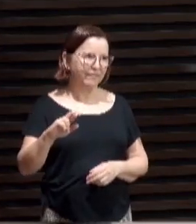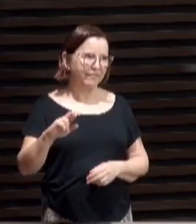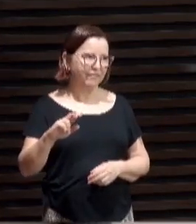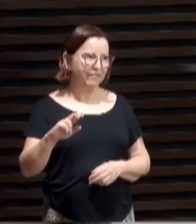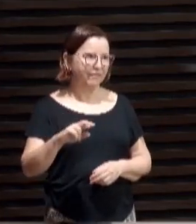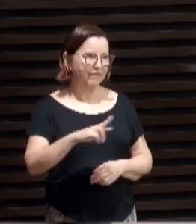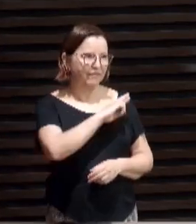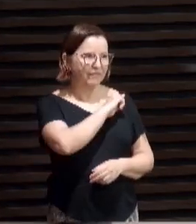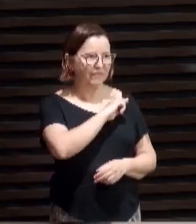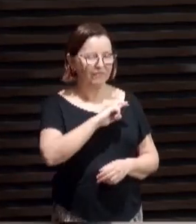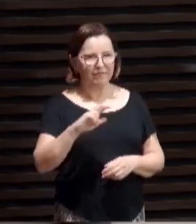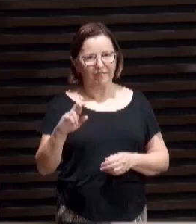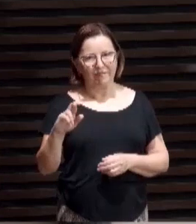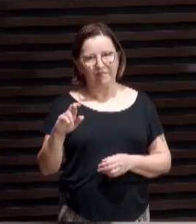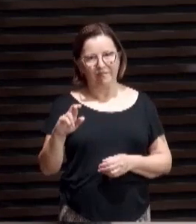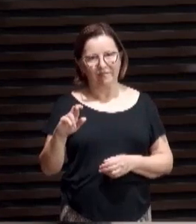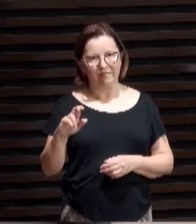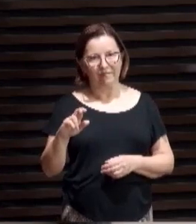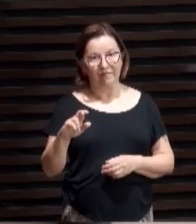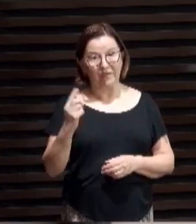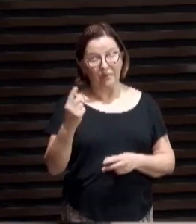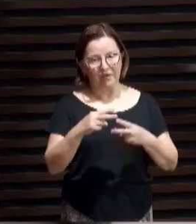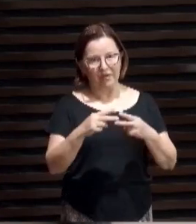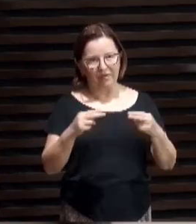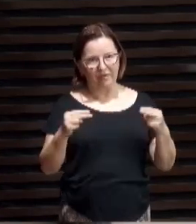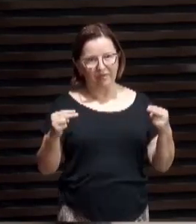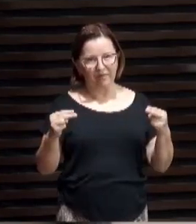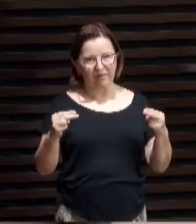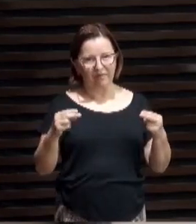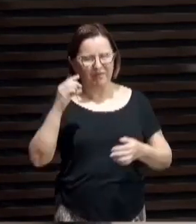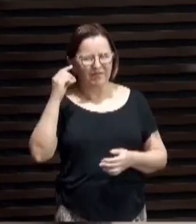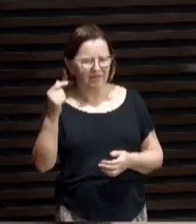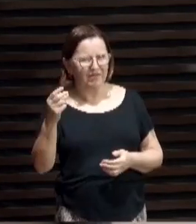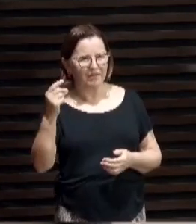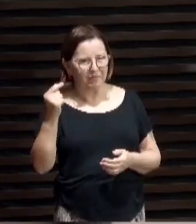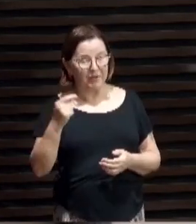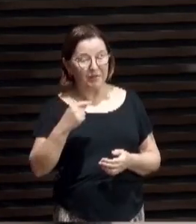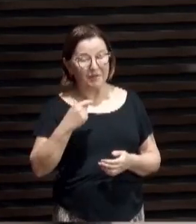A religião é uma das coisas que levou tempo para eu entender.